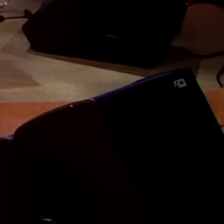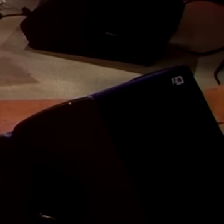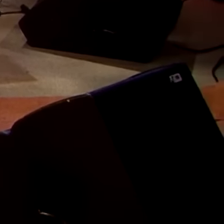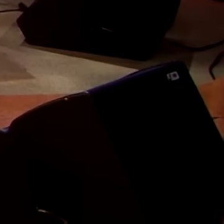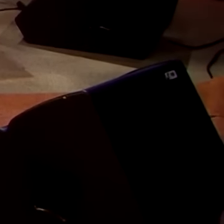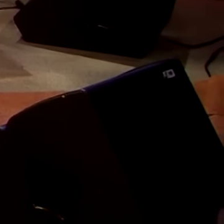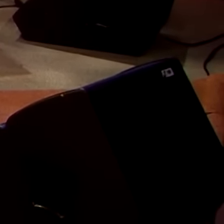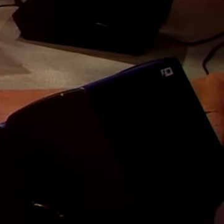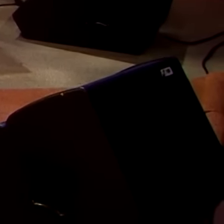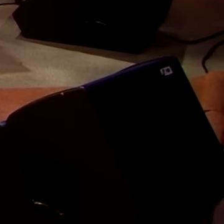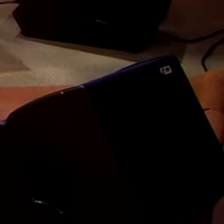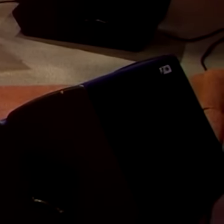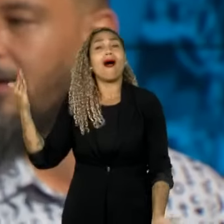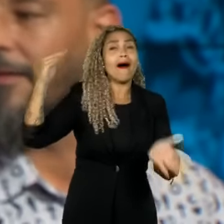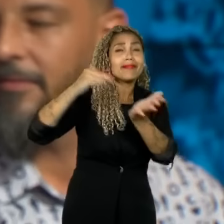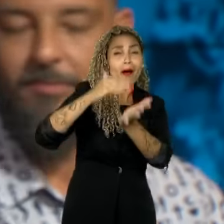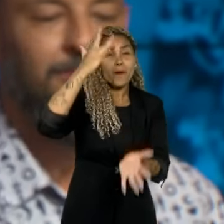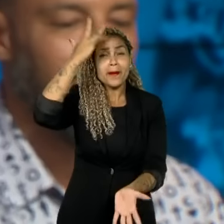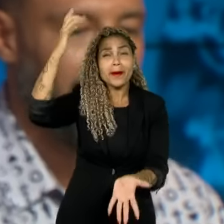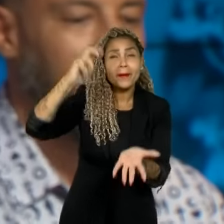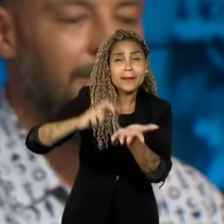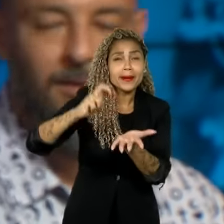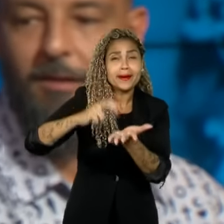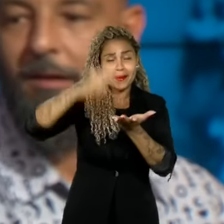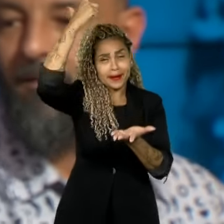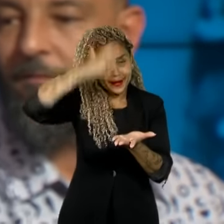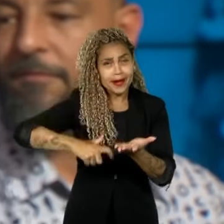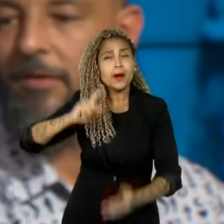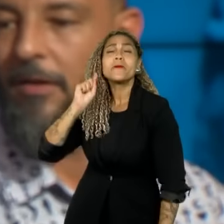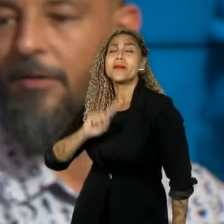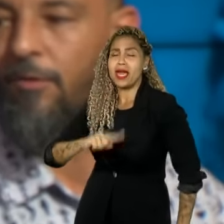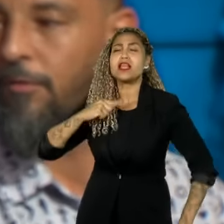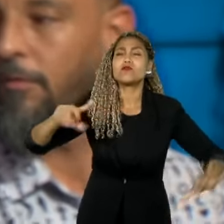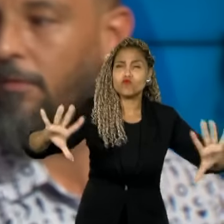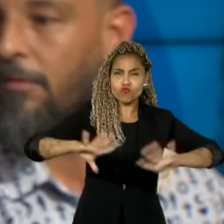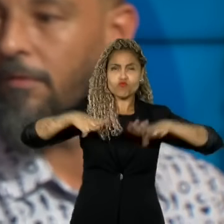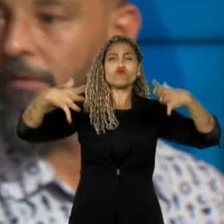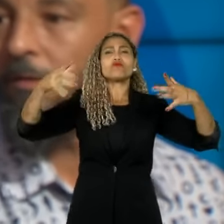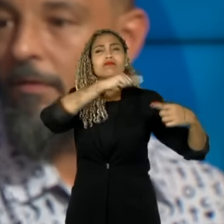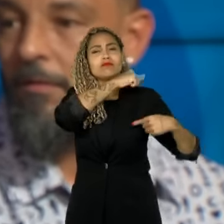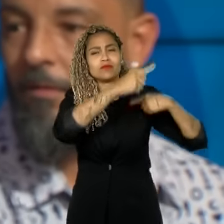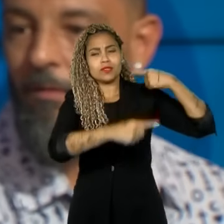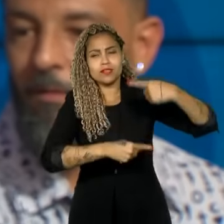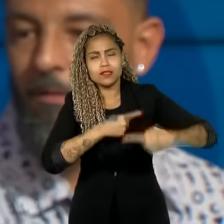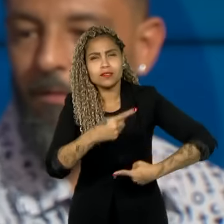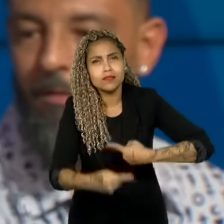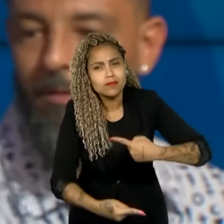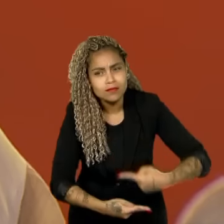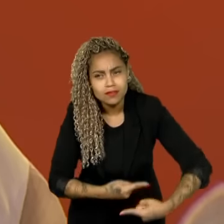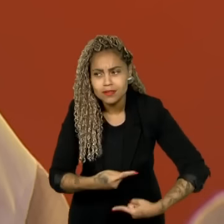até amanhã de manhã. Sou mineira guerreira, filha de Ogum Conhaçã.